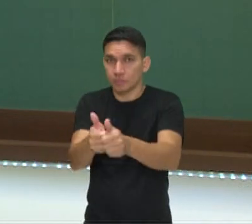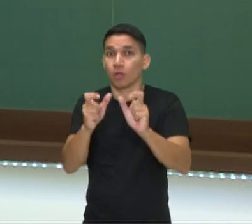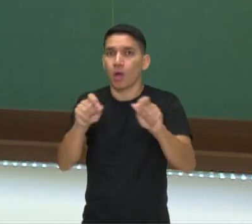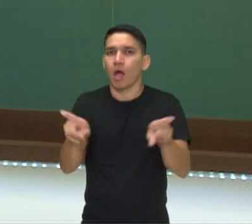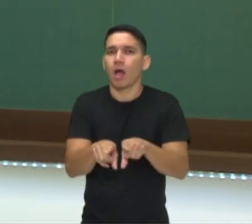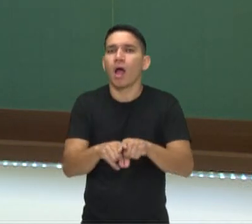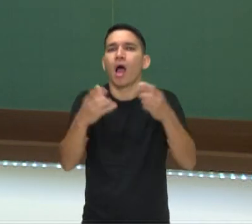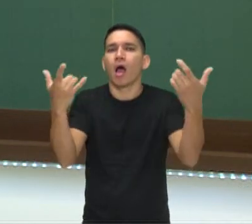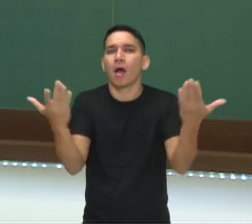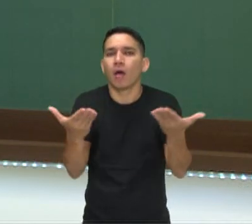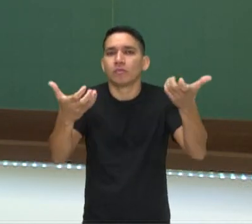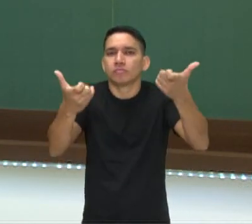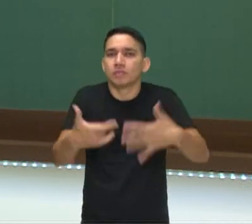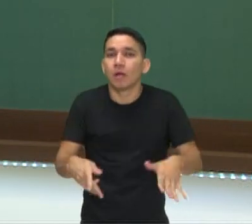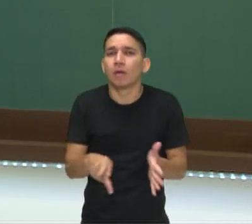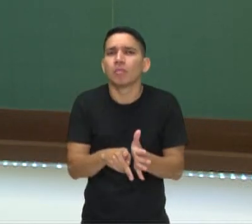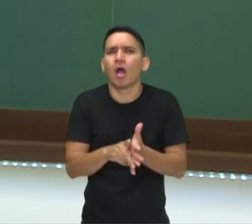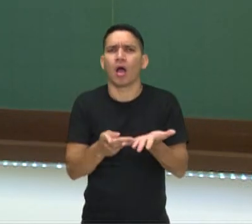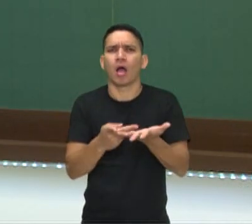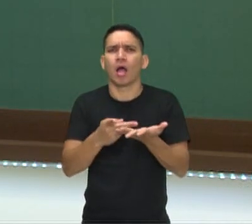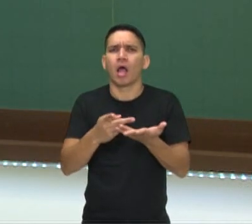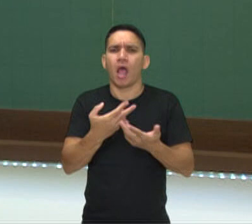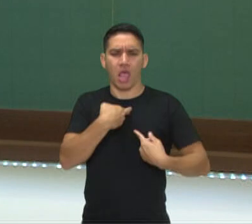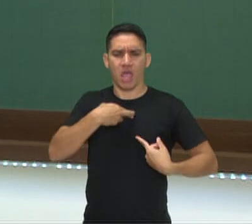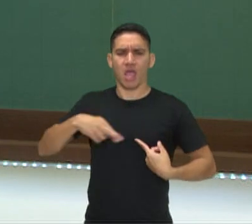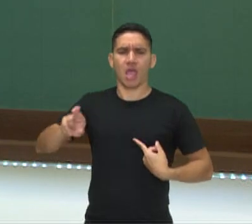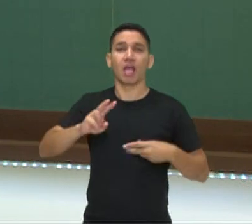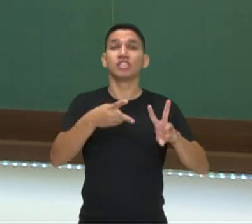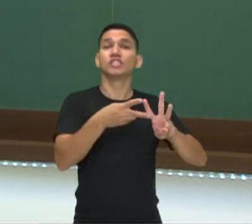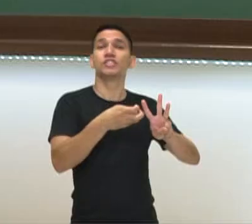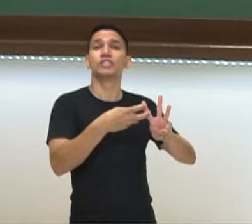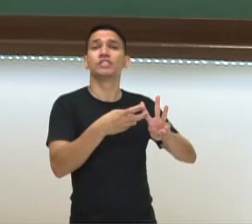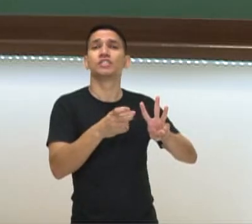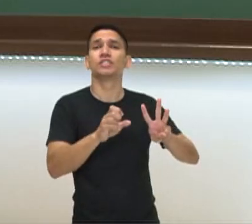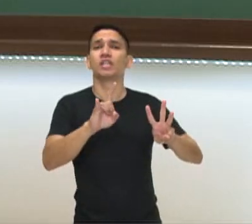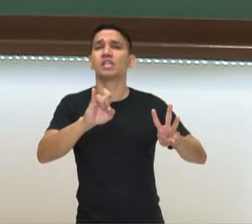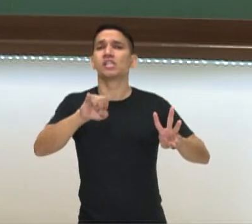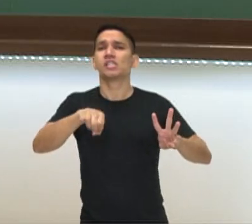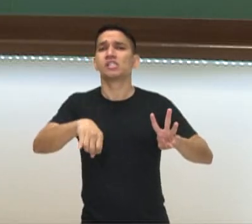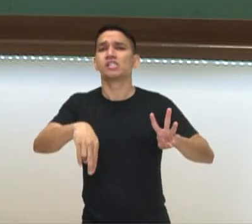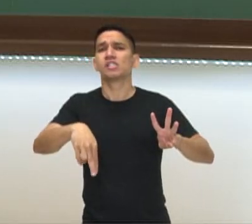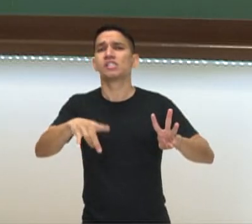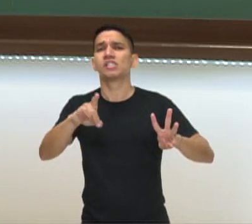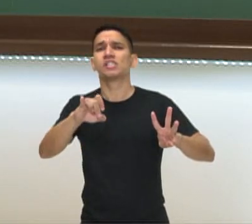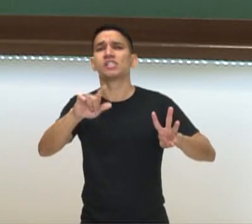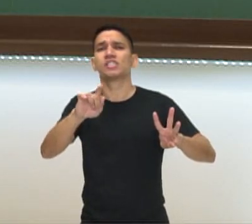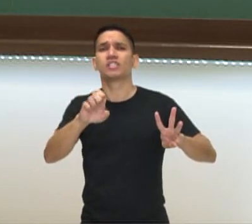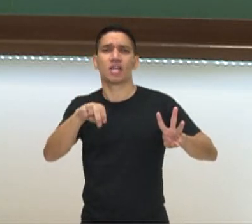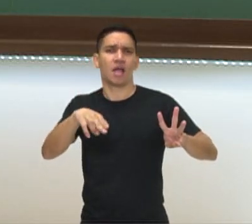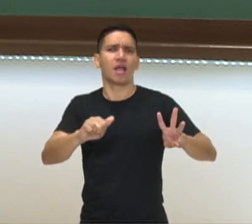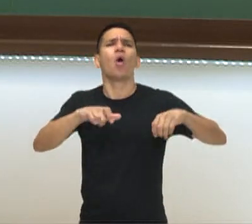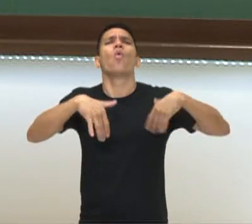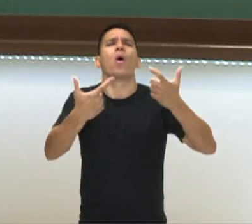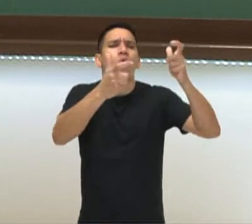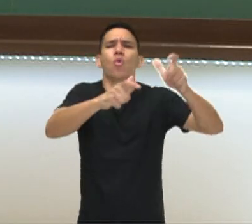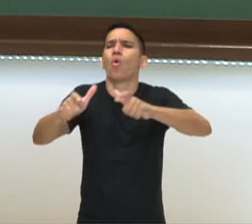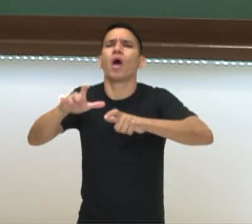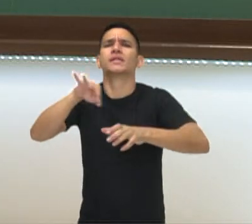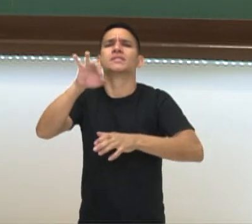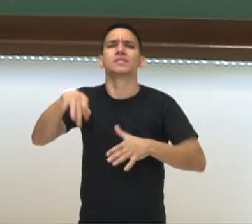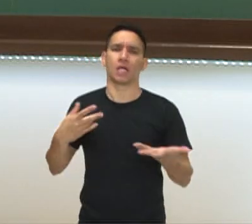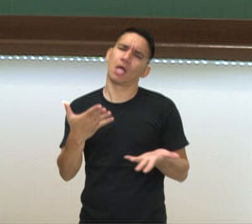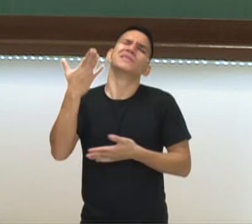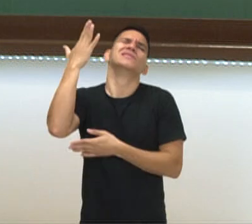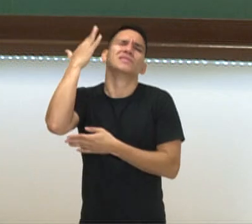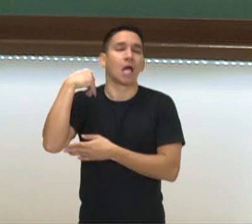da religiosidade indígena. Quais são os lugares sagrados indígenas no Brasil? Bom, já sabemos que os